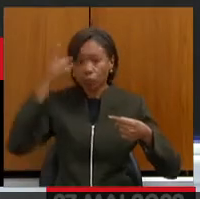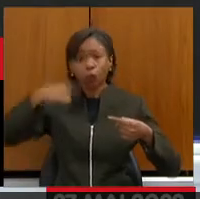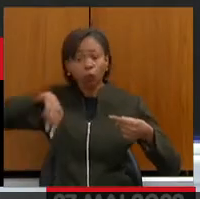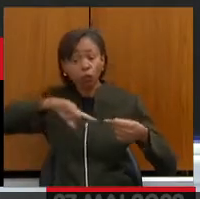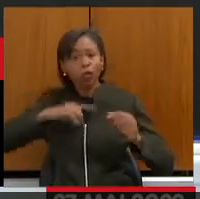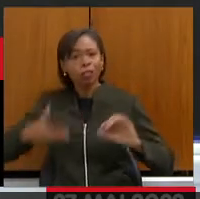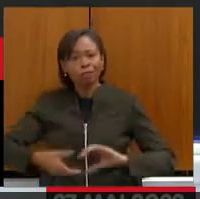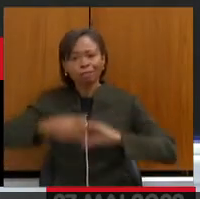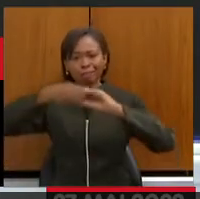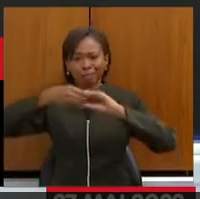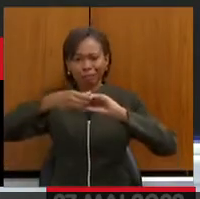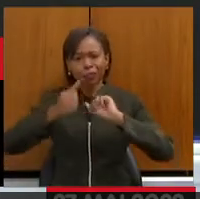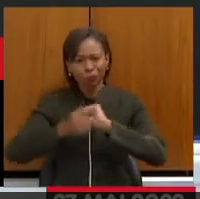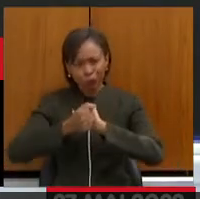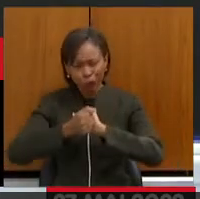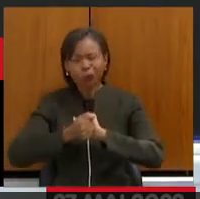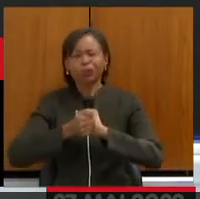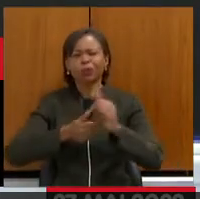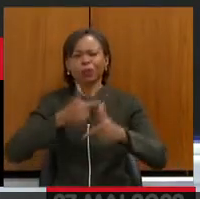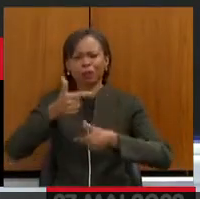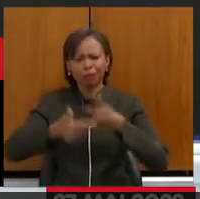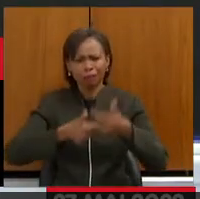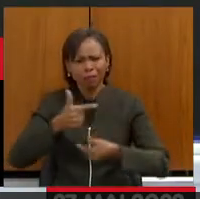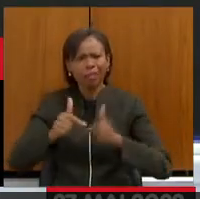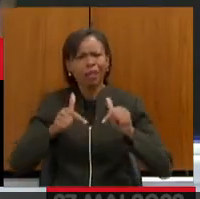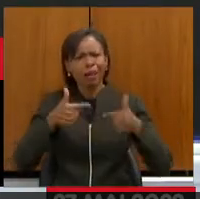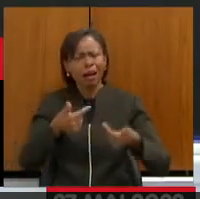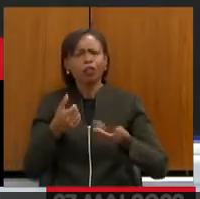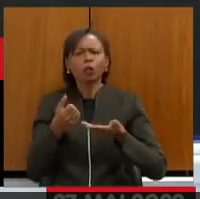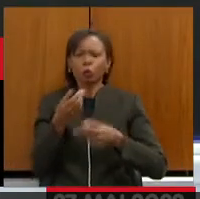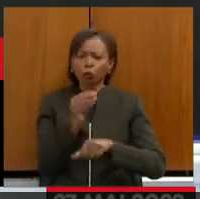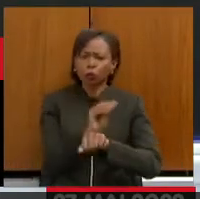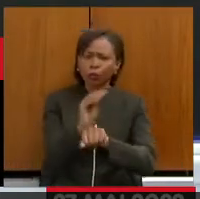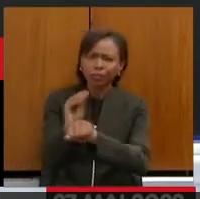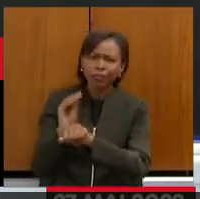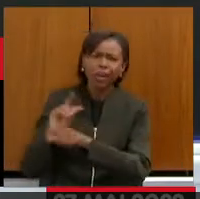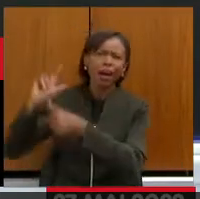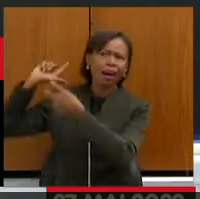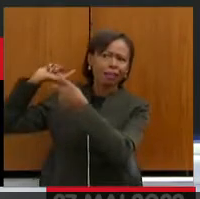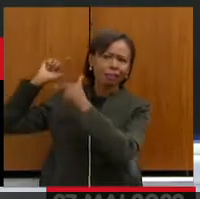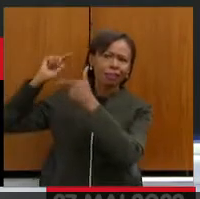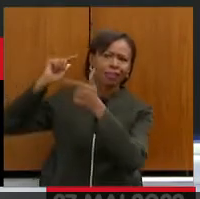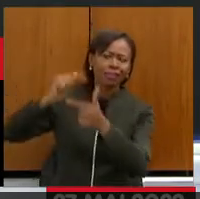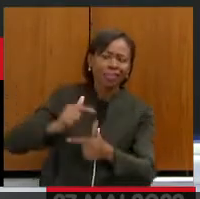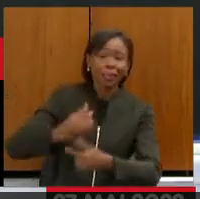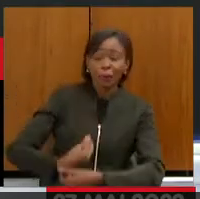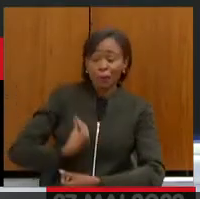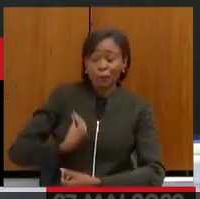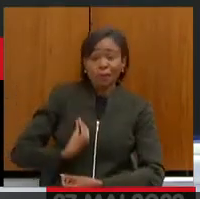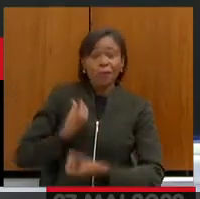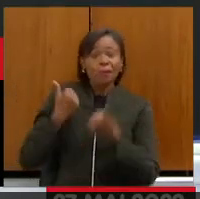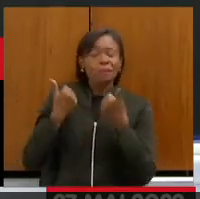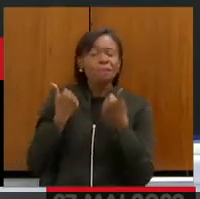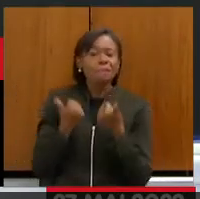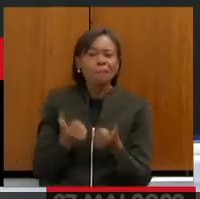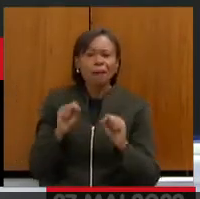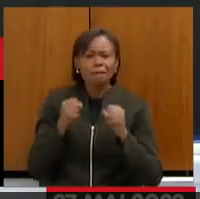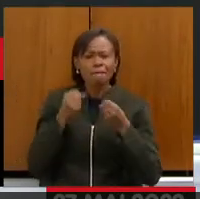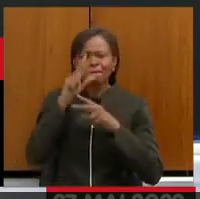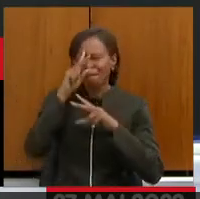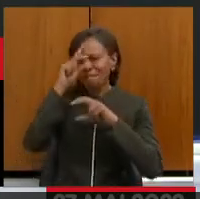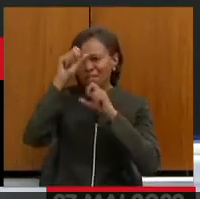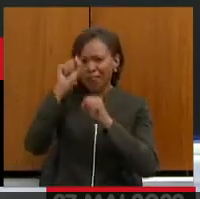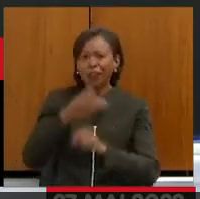nós de mãos dadas levando cuidado levando a nossa ancestralidade o Bem Viver a força o conhecimento e a Humanidade